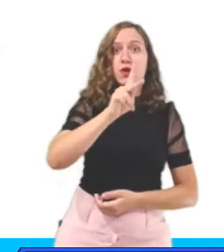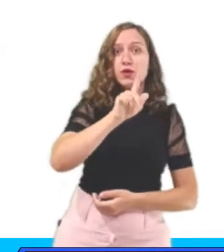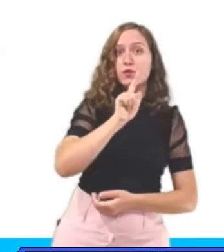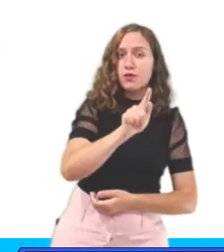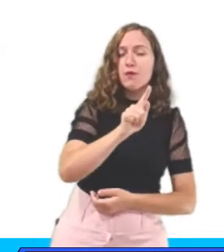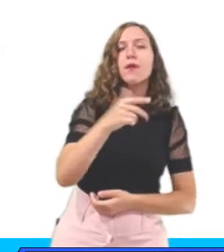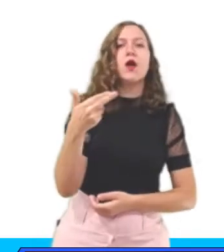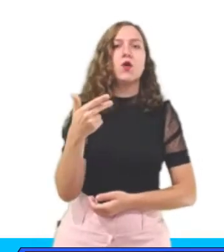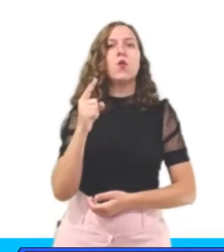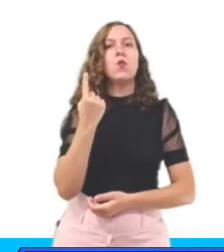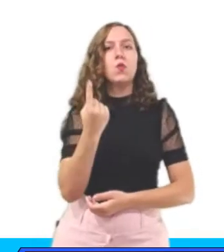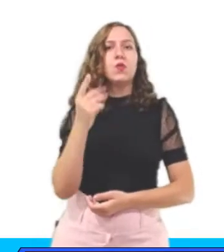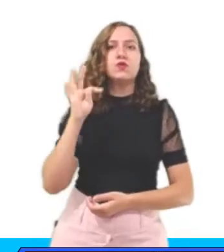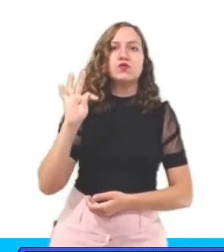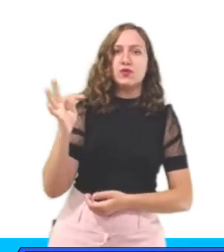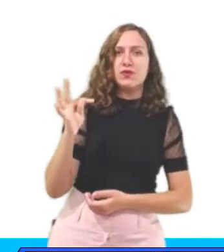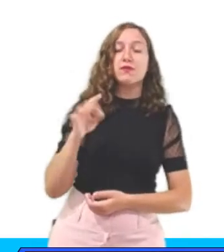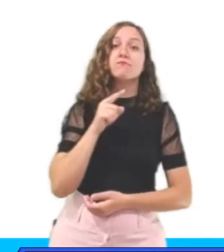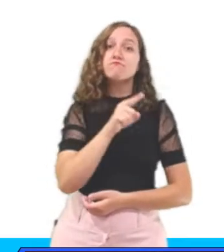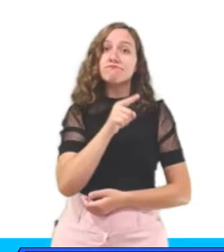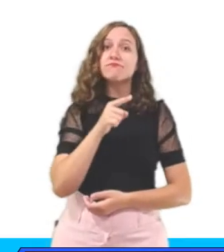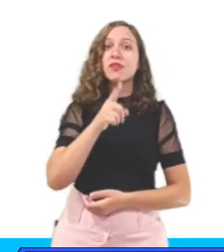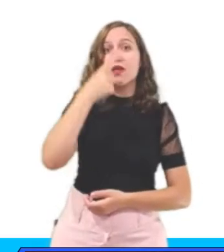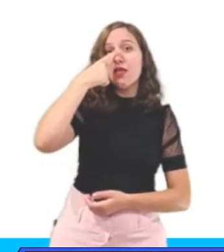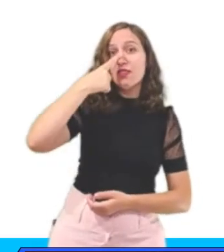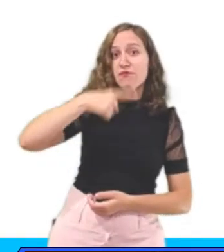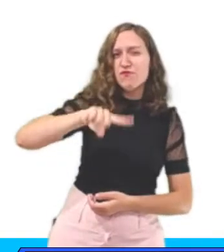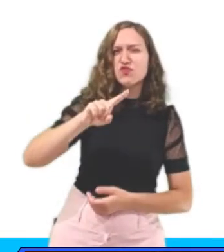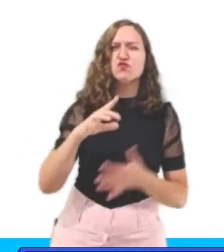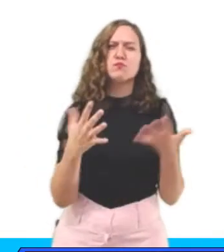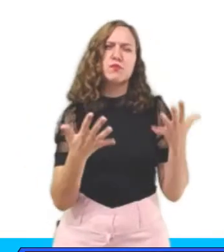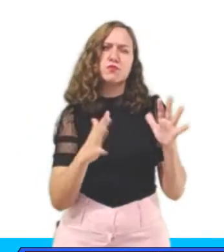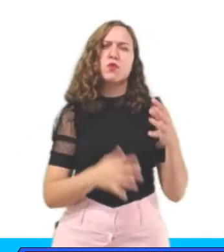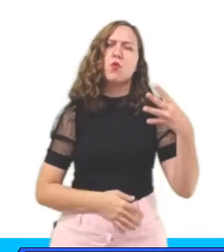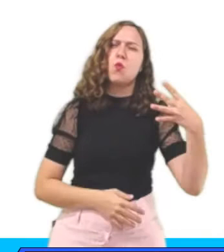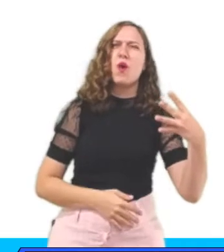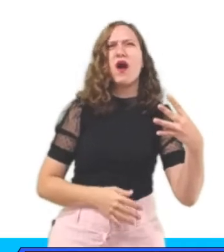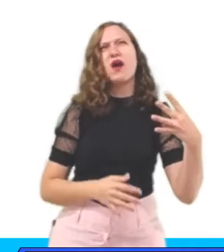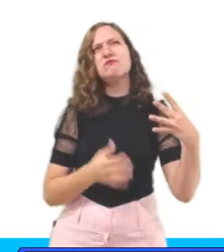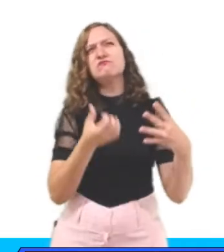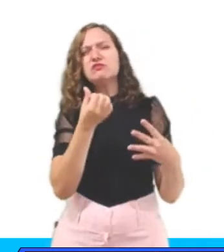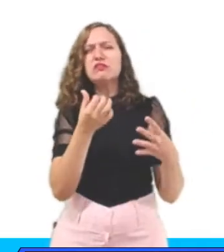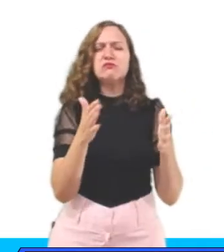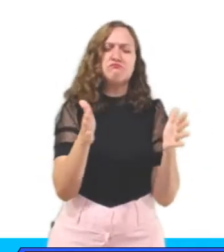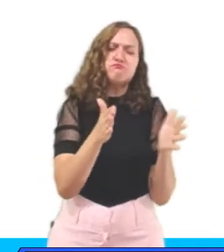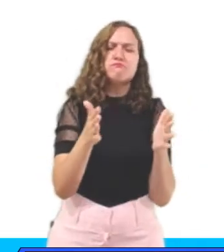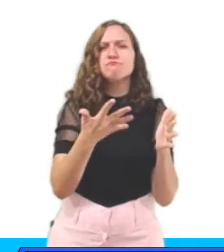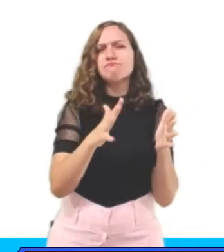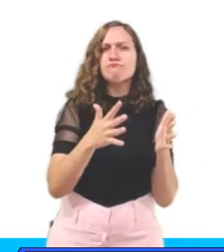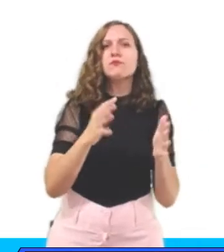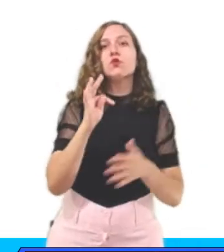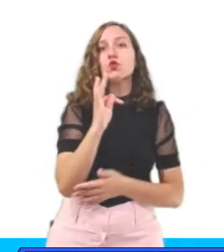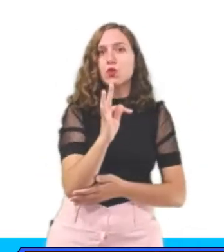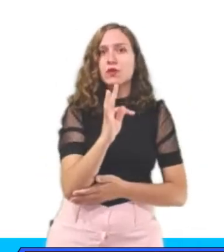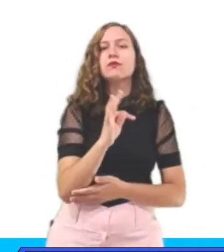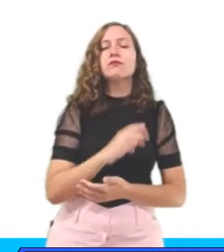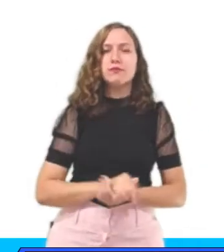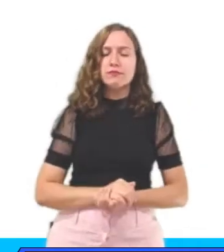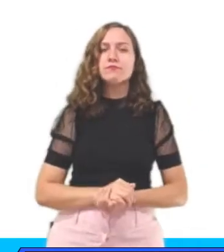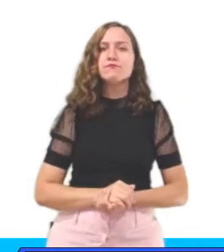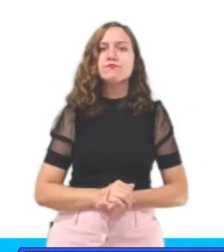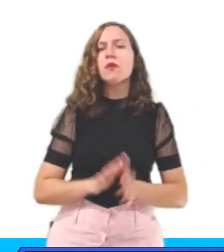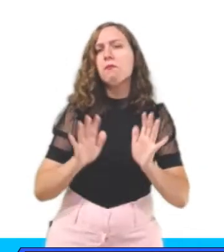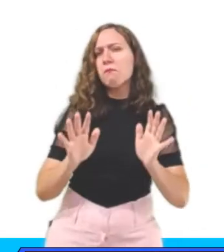1 tonelada. Esse elefante pesa em torno de 4 a 6 toneladas. E quando as